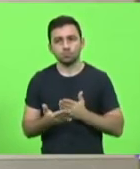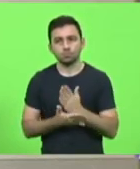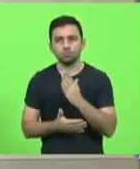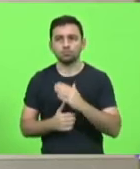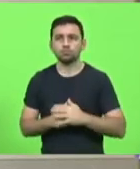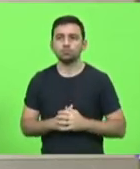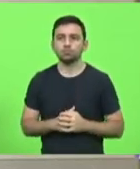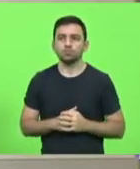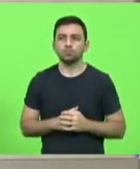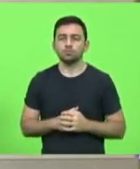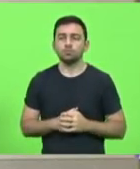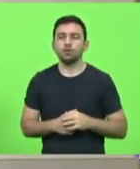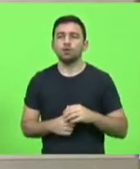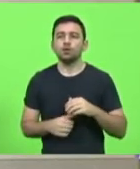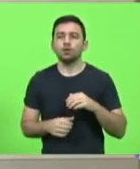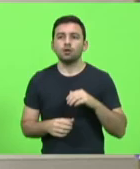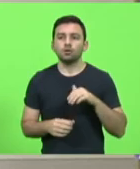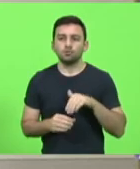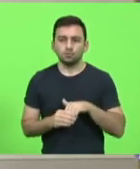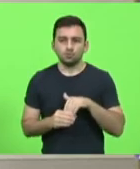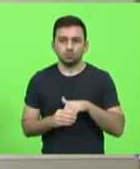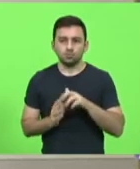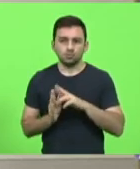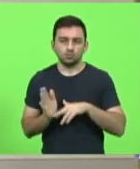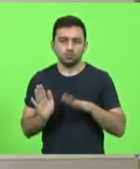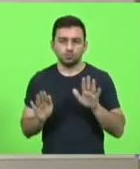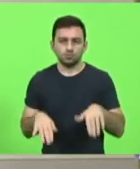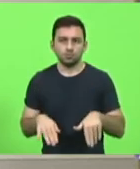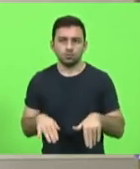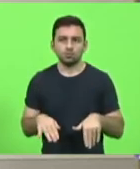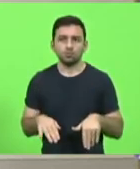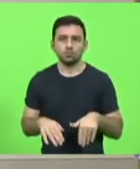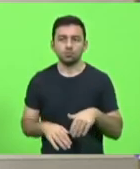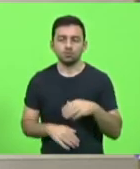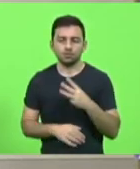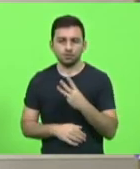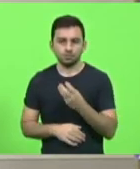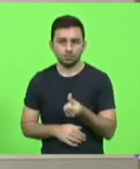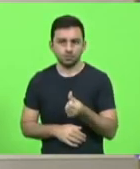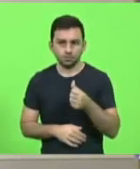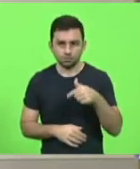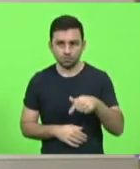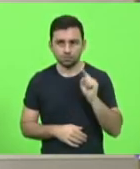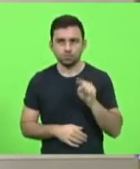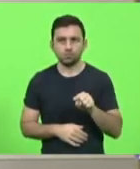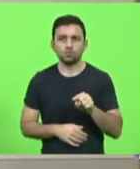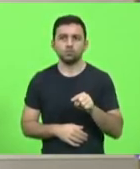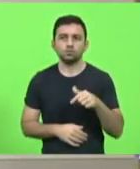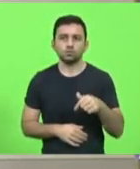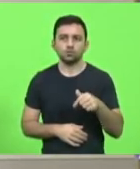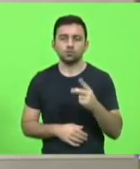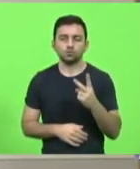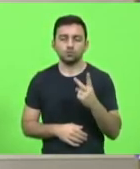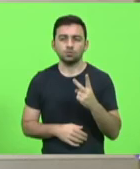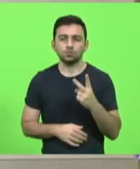votação e redação final do projeto de lei nº PL 367.7, 2020.